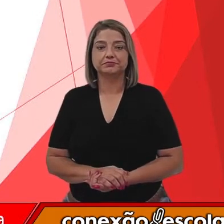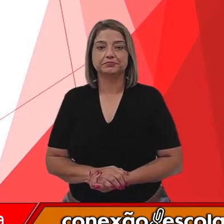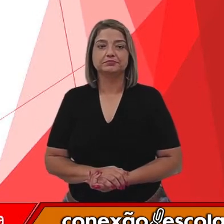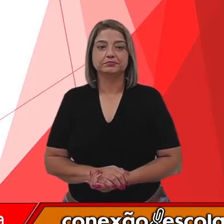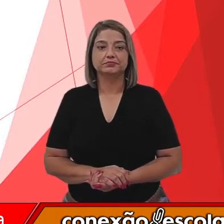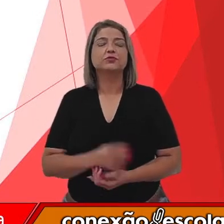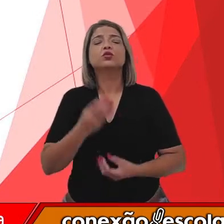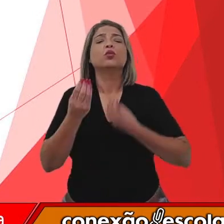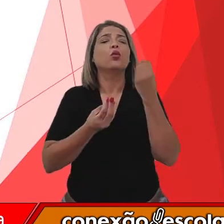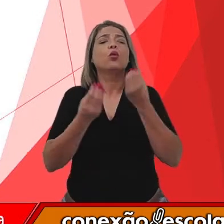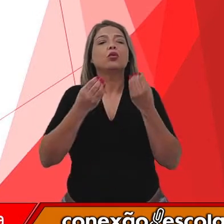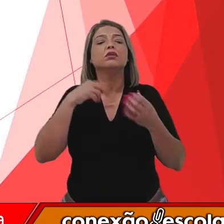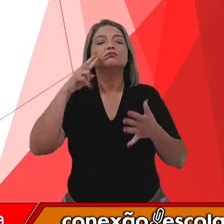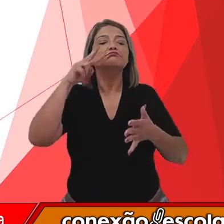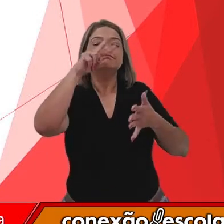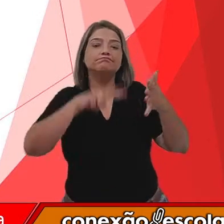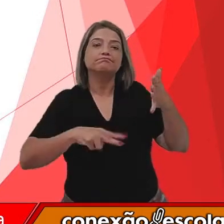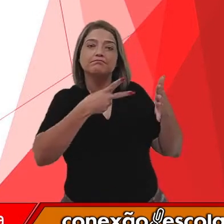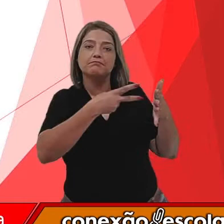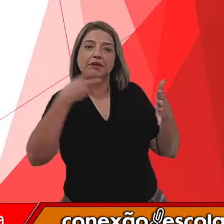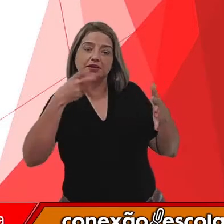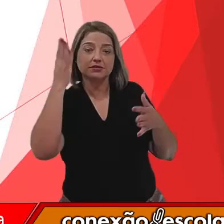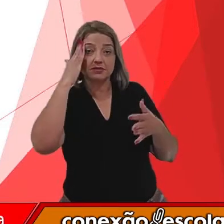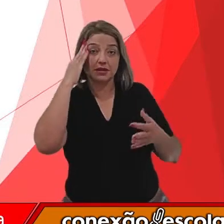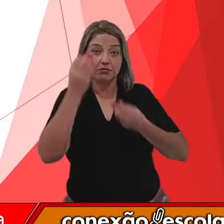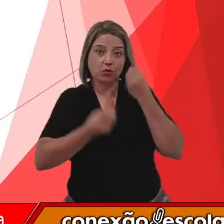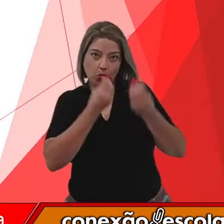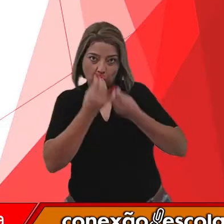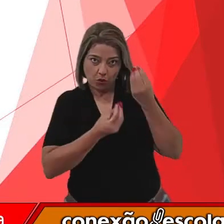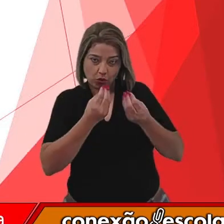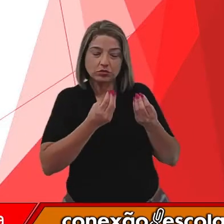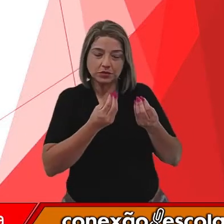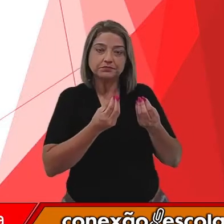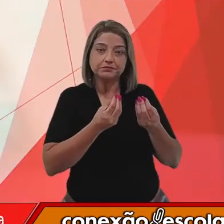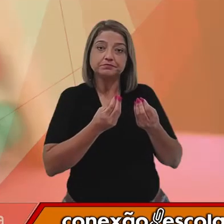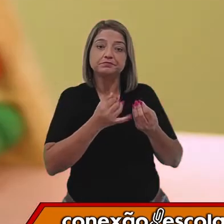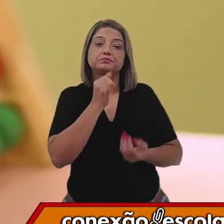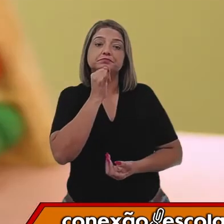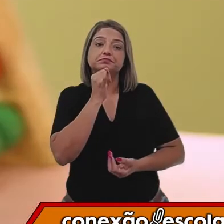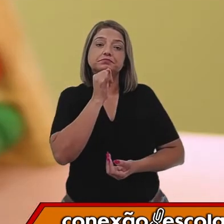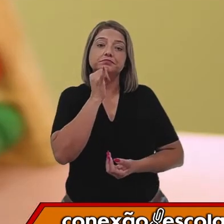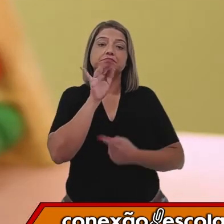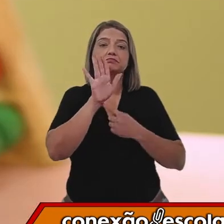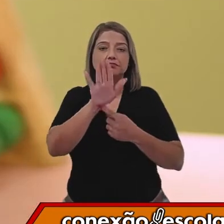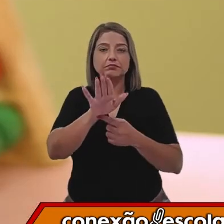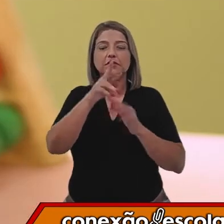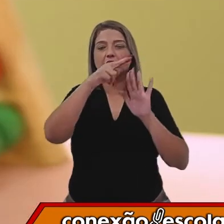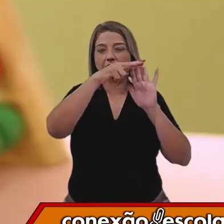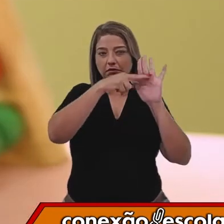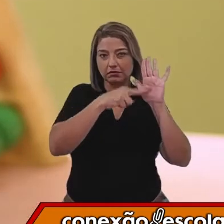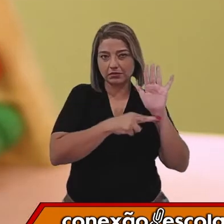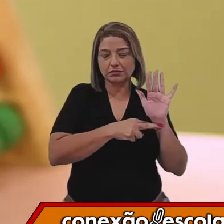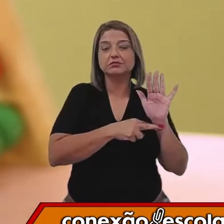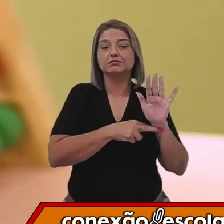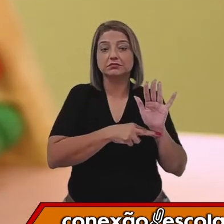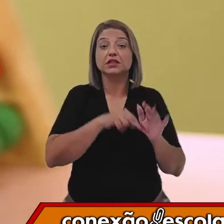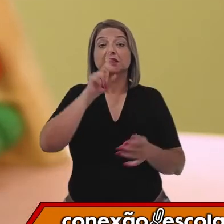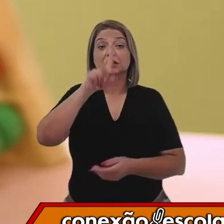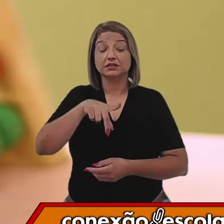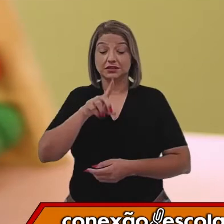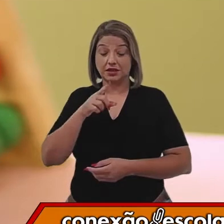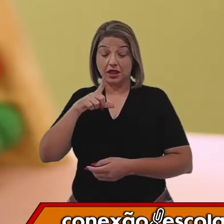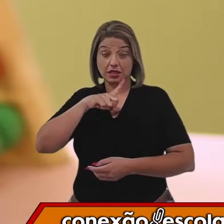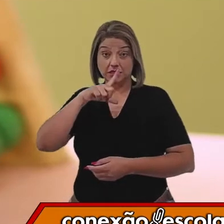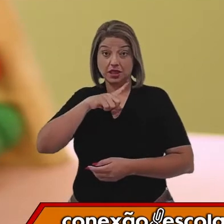Como que a gente lê uma fração, né? Aí nós temos algumas regrinhas. Quando o denominador